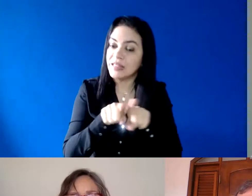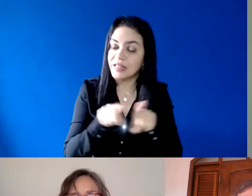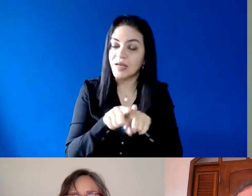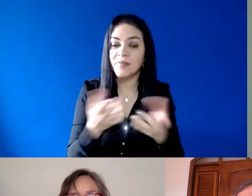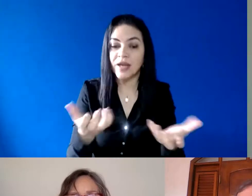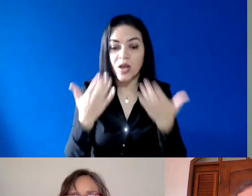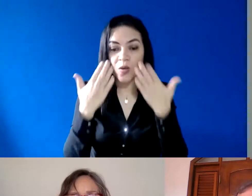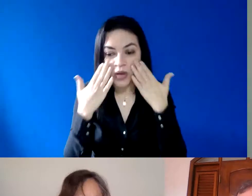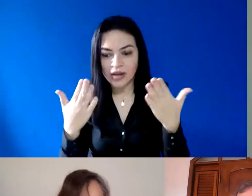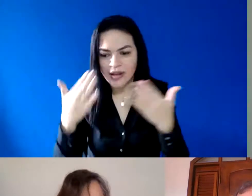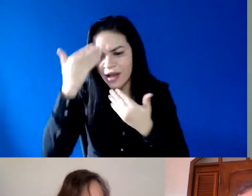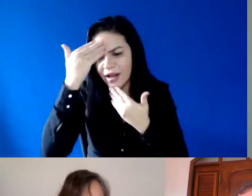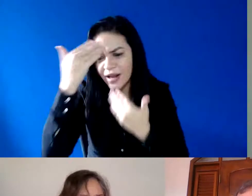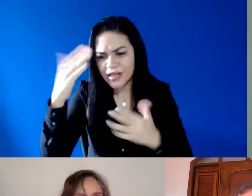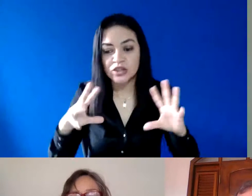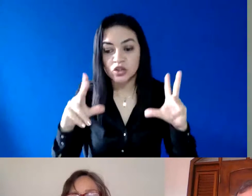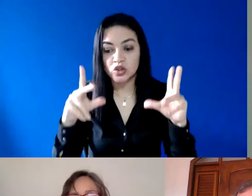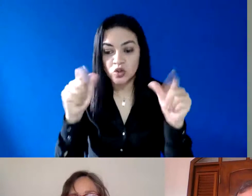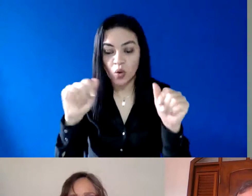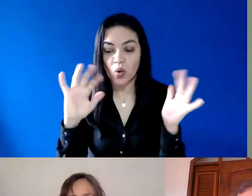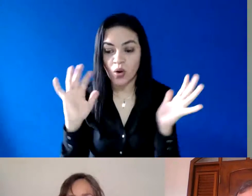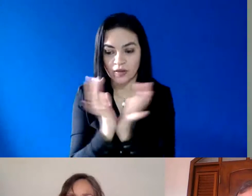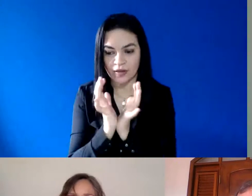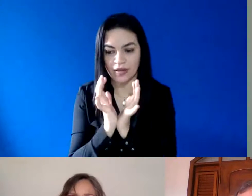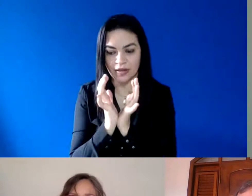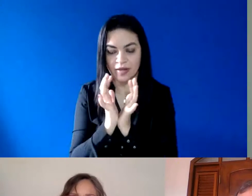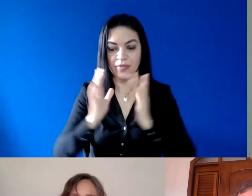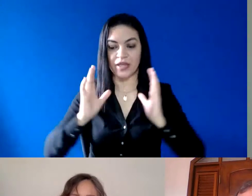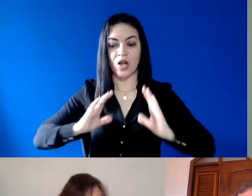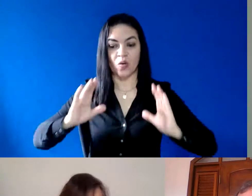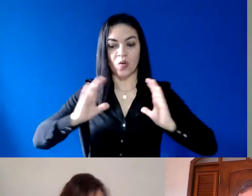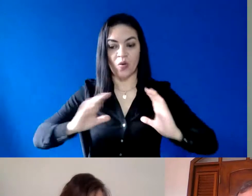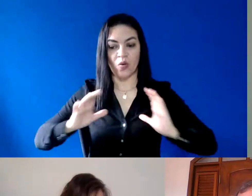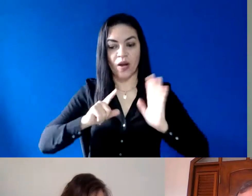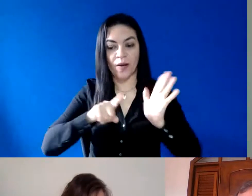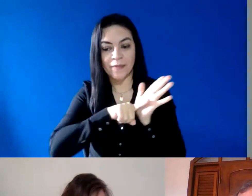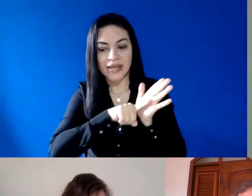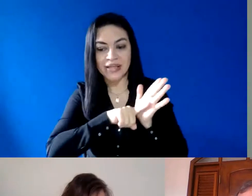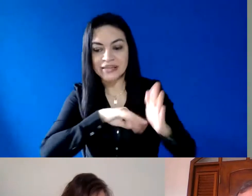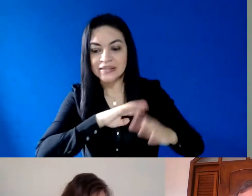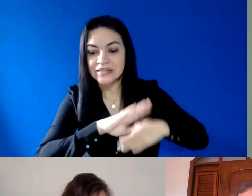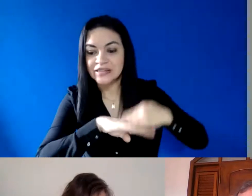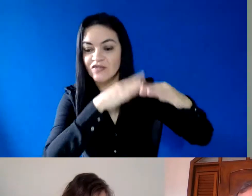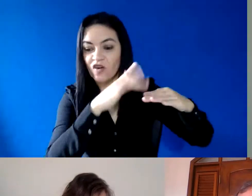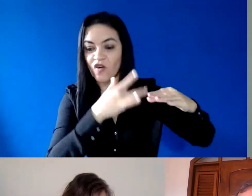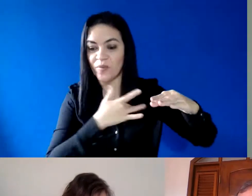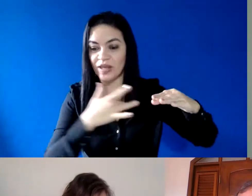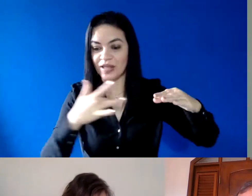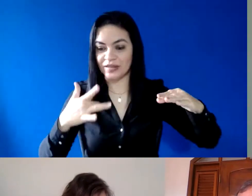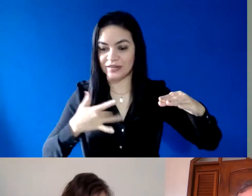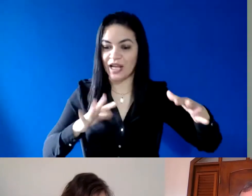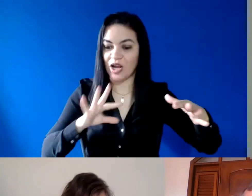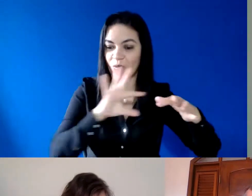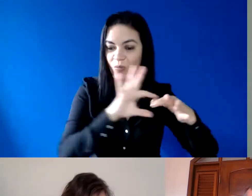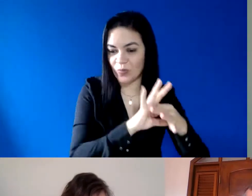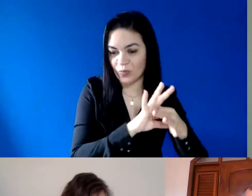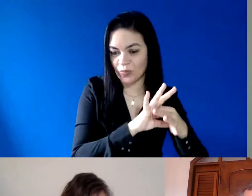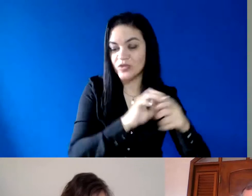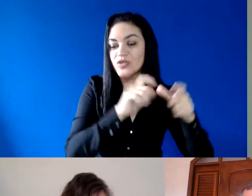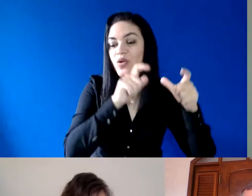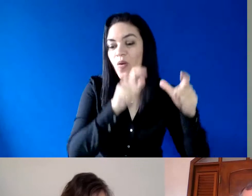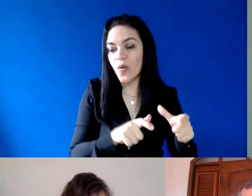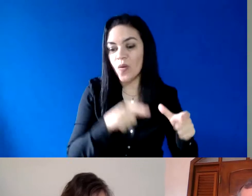aqui agradecer toda a equipe da Coordenação de Pesquisa, Desenvolvimento e Saúde, onde está